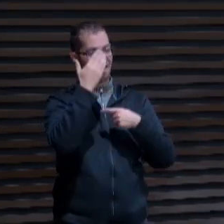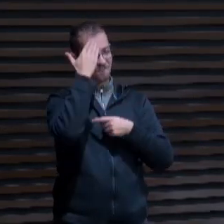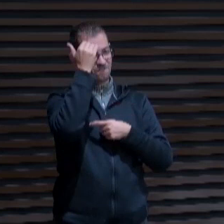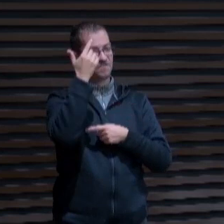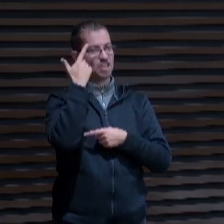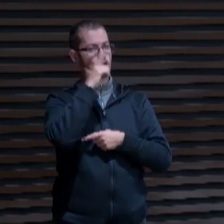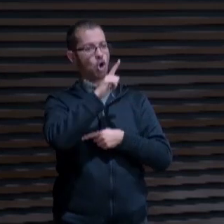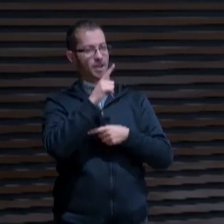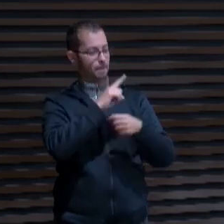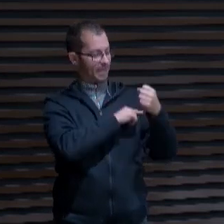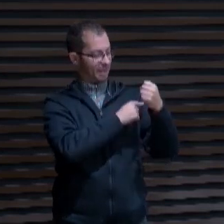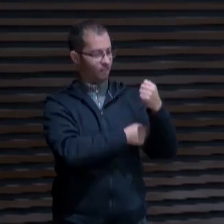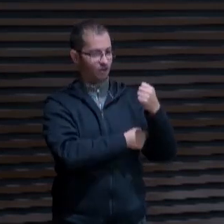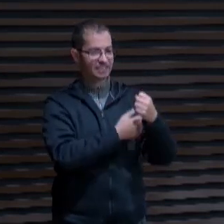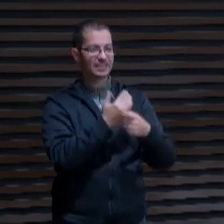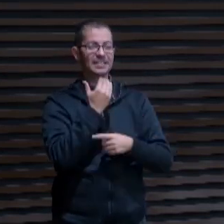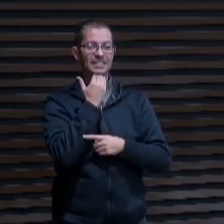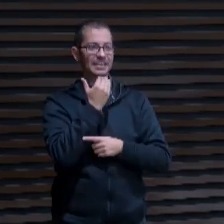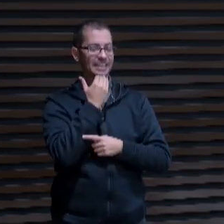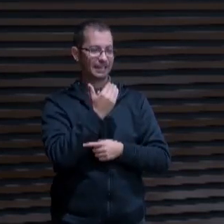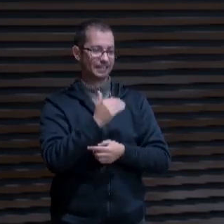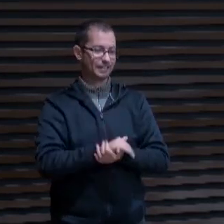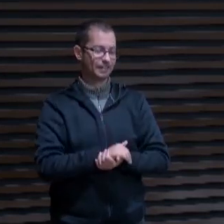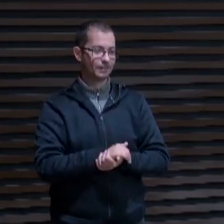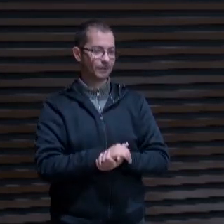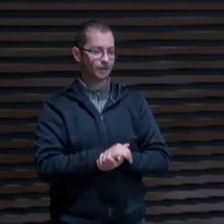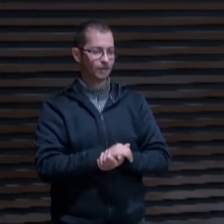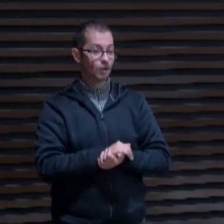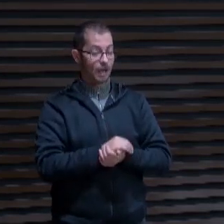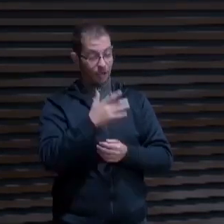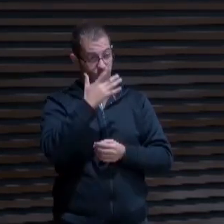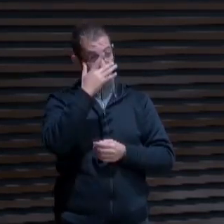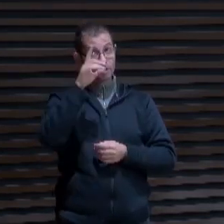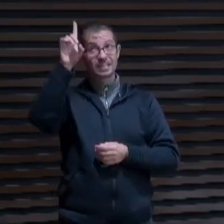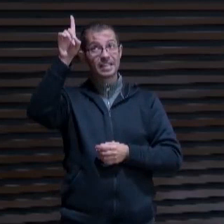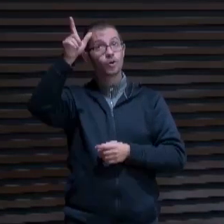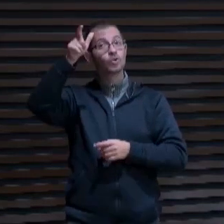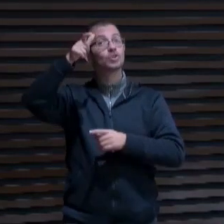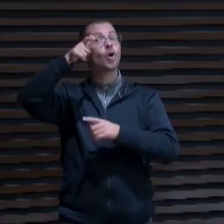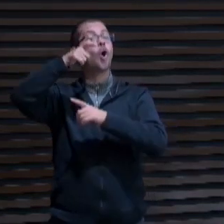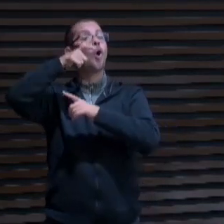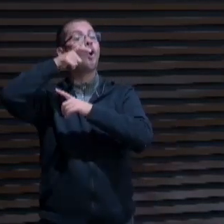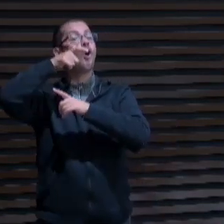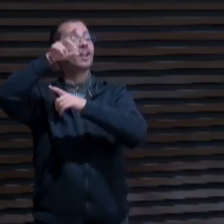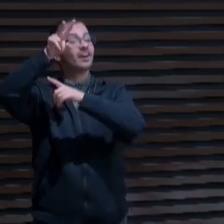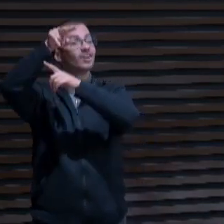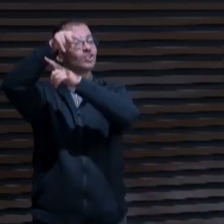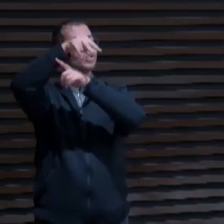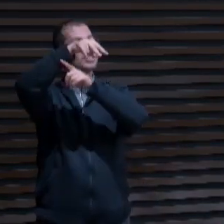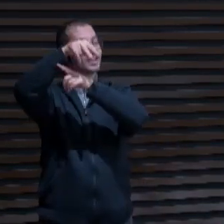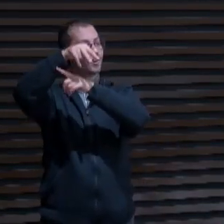grande força, a ninguém pode livrar. Os olhos do Senhor estão sobre os que o temem, sobre os que esperam na